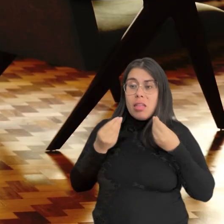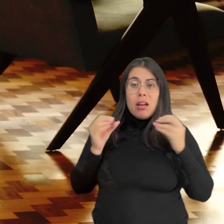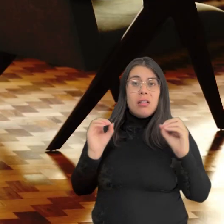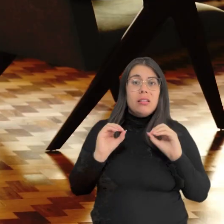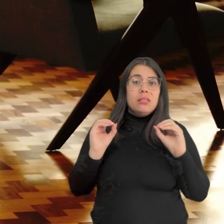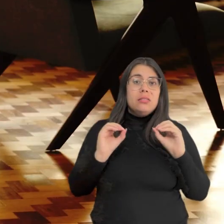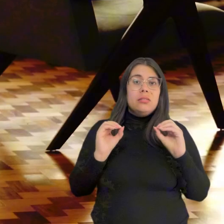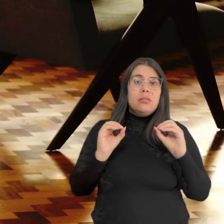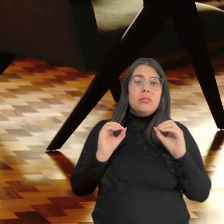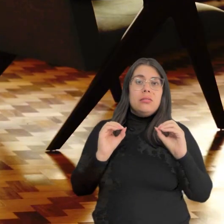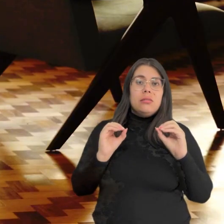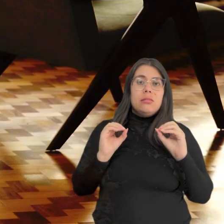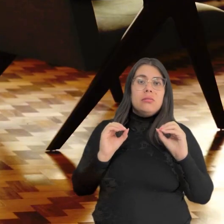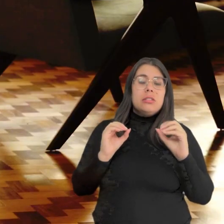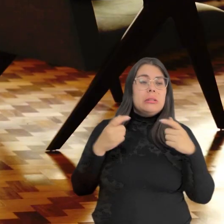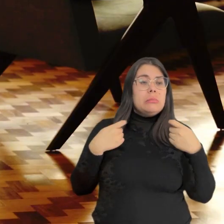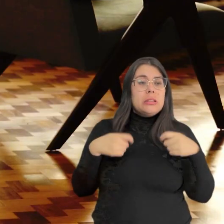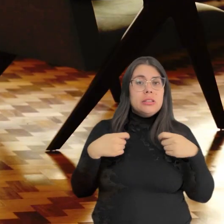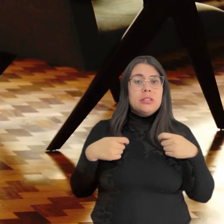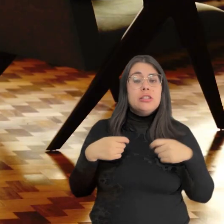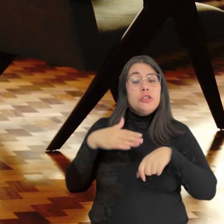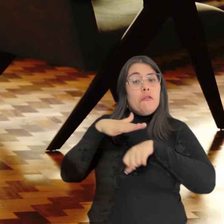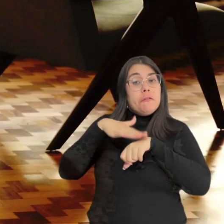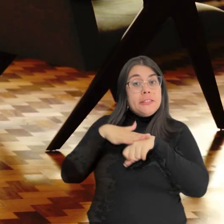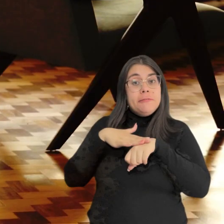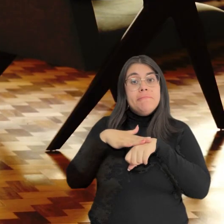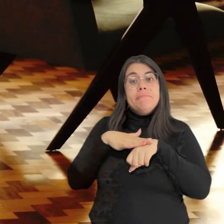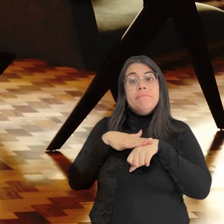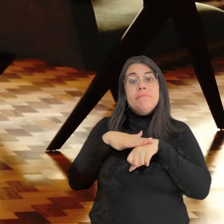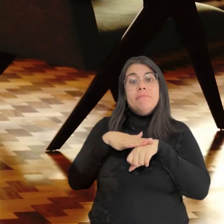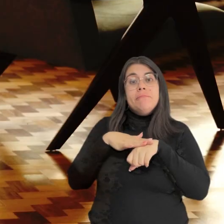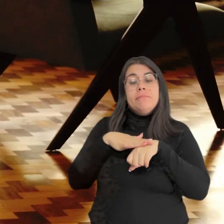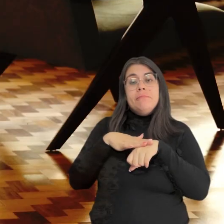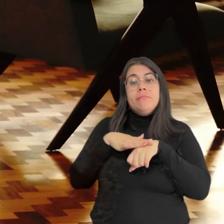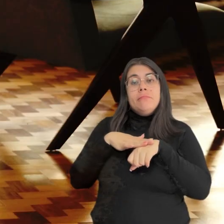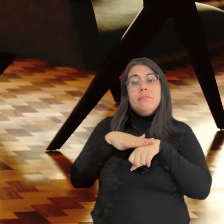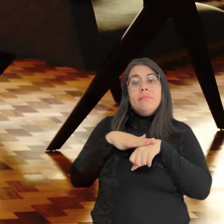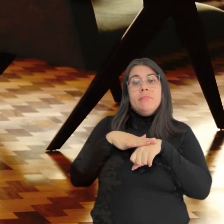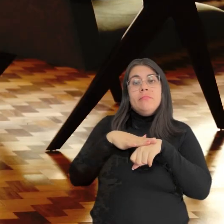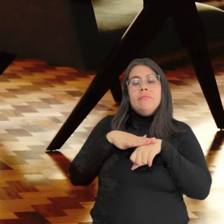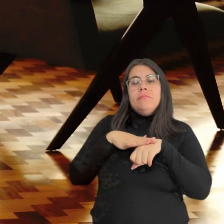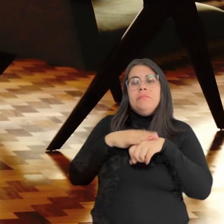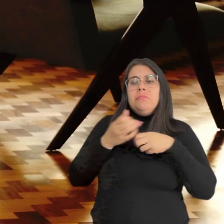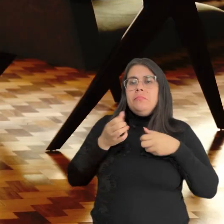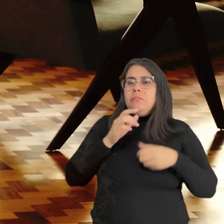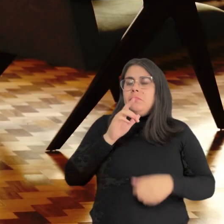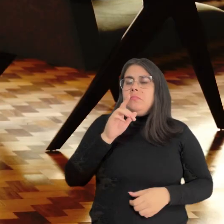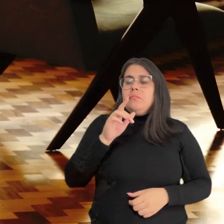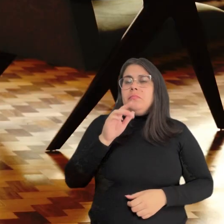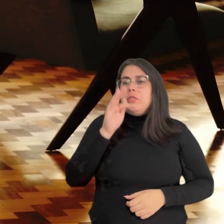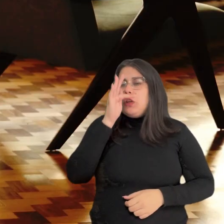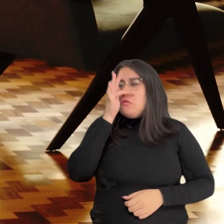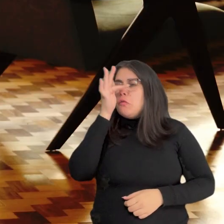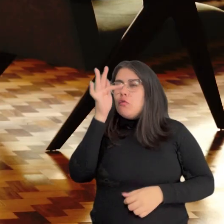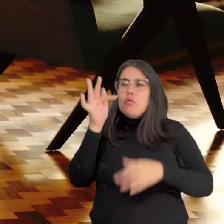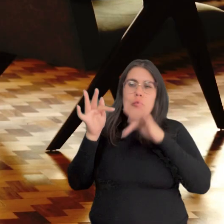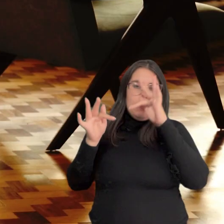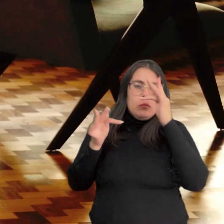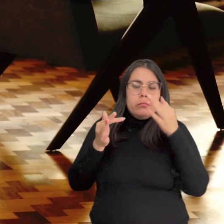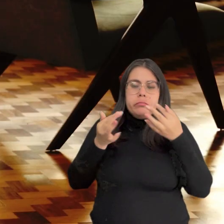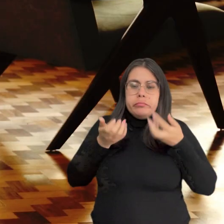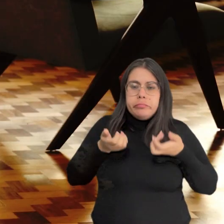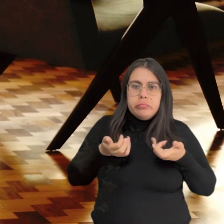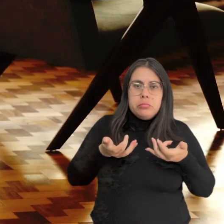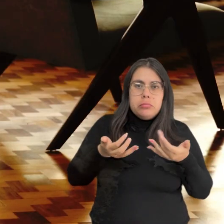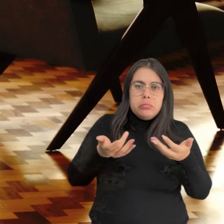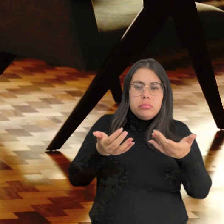fiz? No jardim, eu cavei as paredes, ao lado das paredes, e